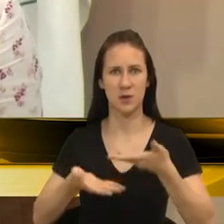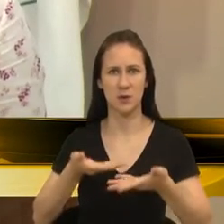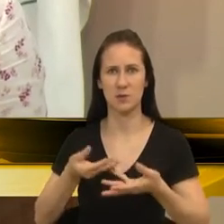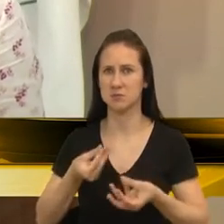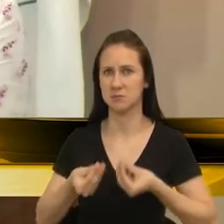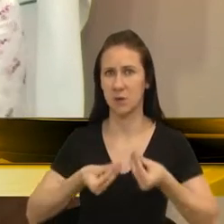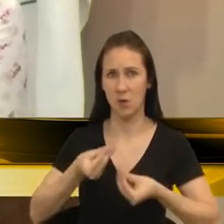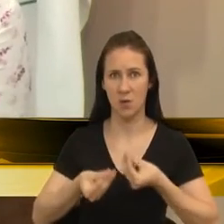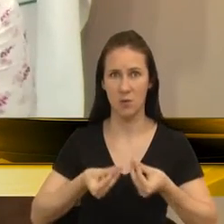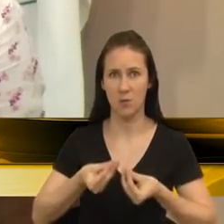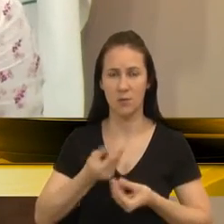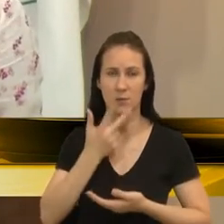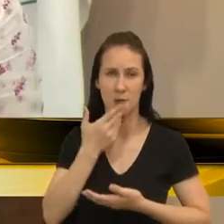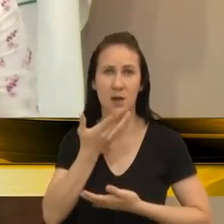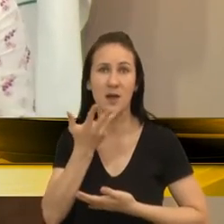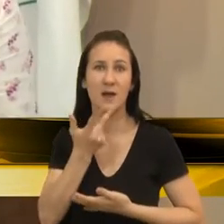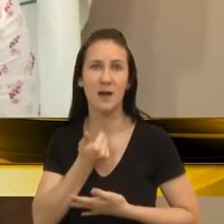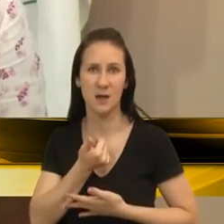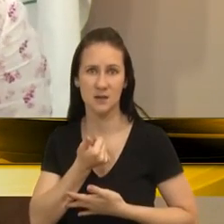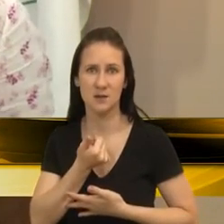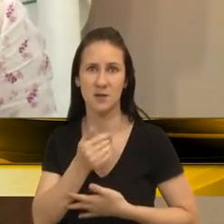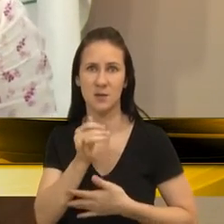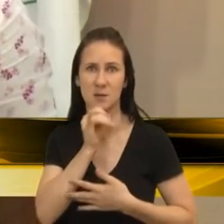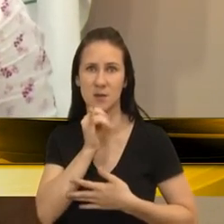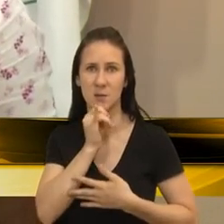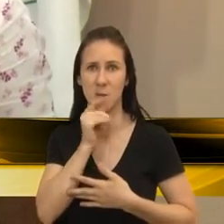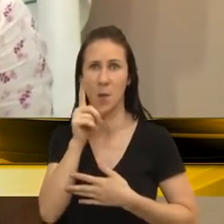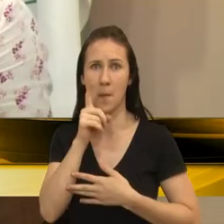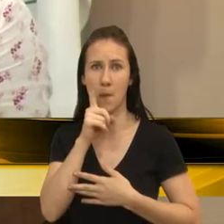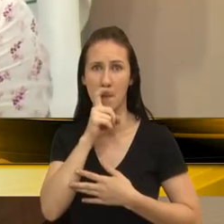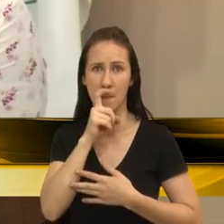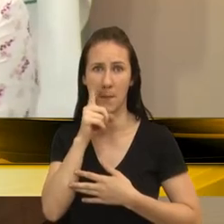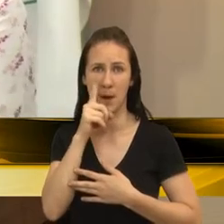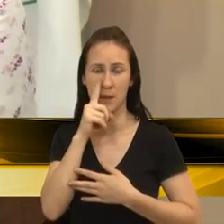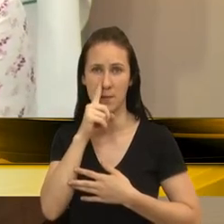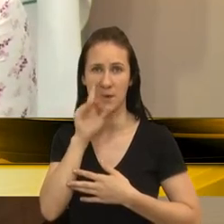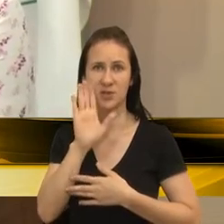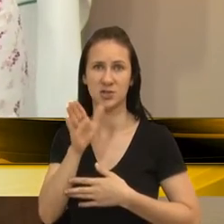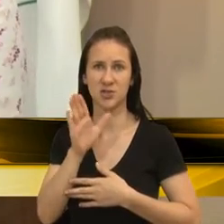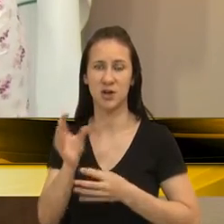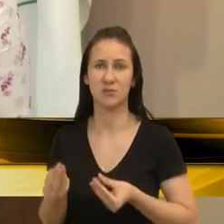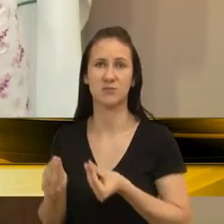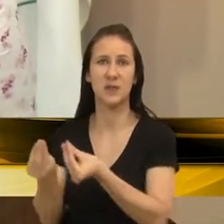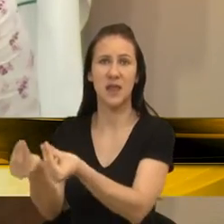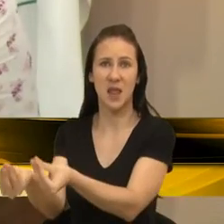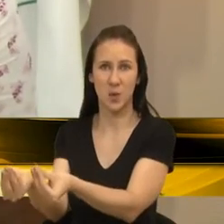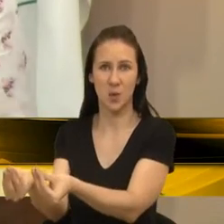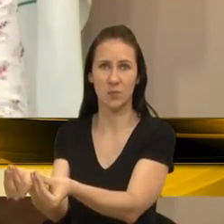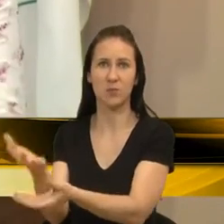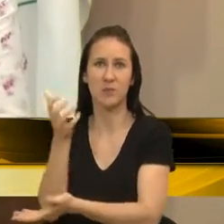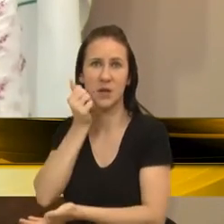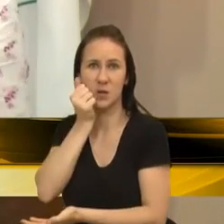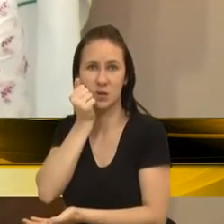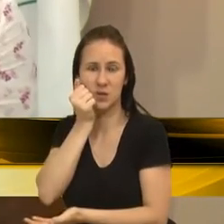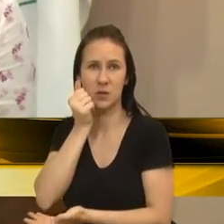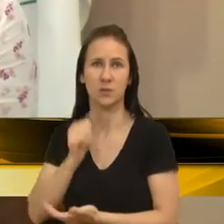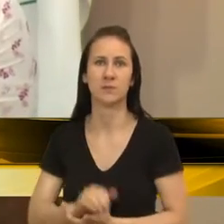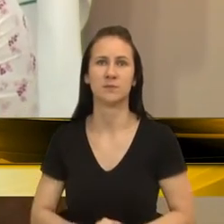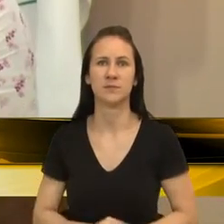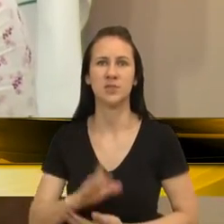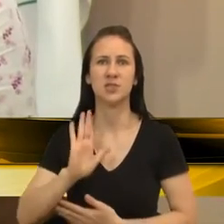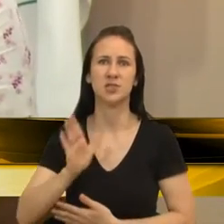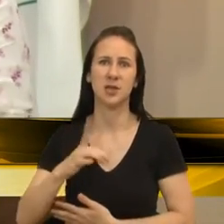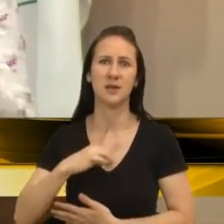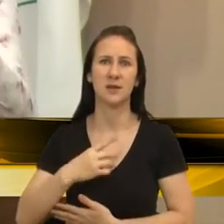usuário, a criança que já foi abandonada pelos pais, que já teve grandes perdas familiares e que está ali num serviço